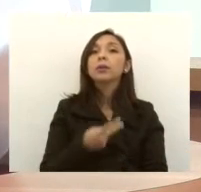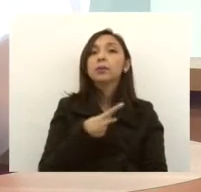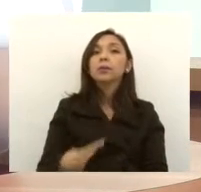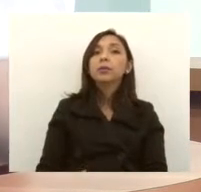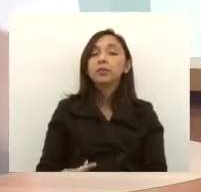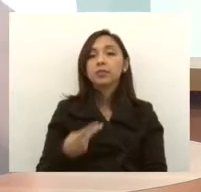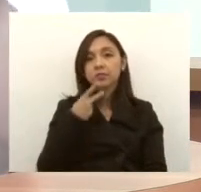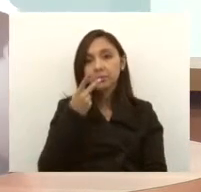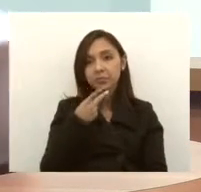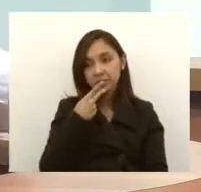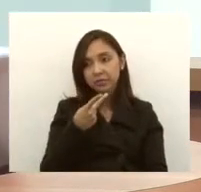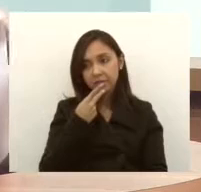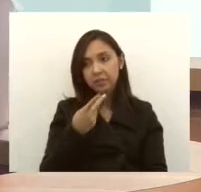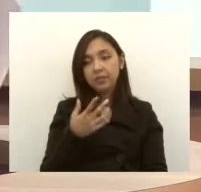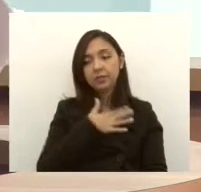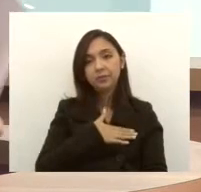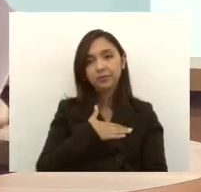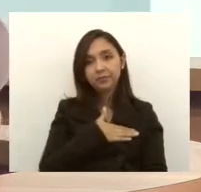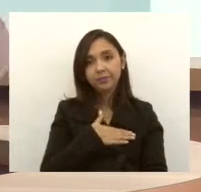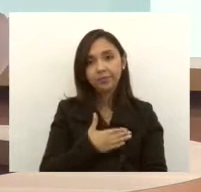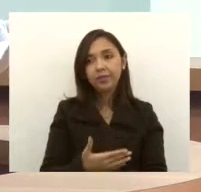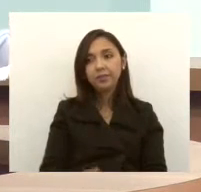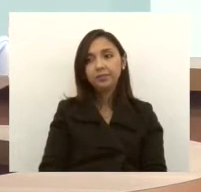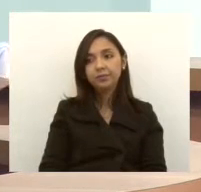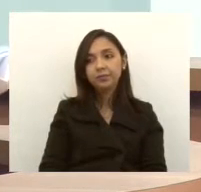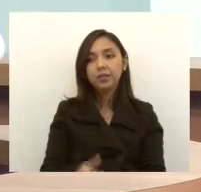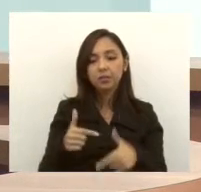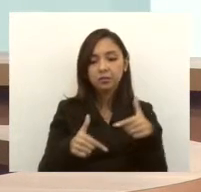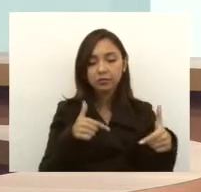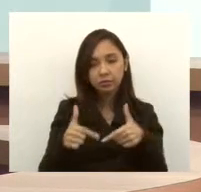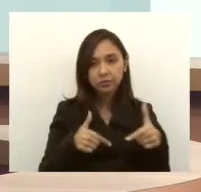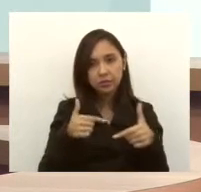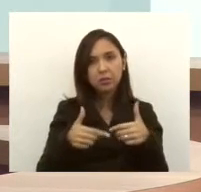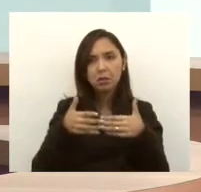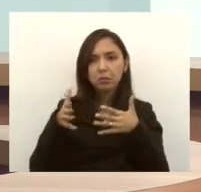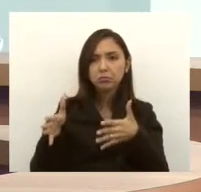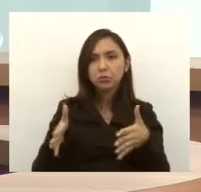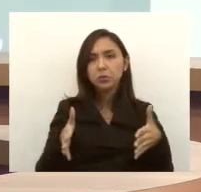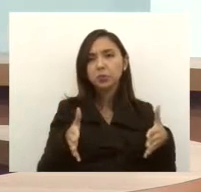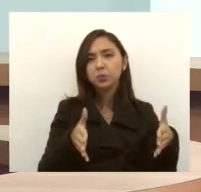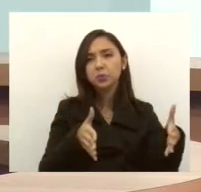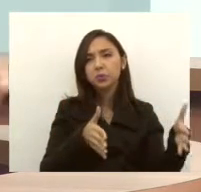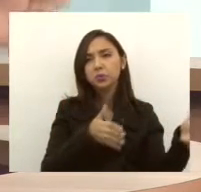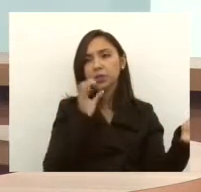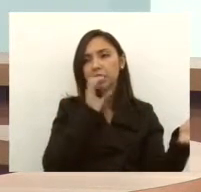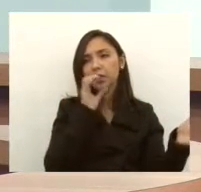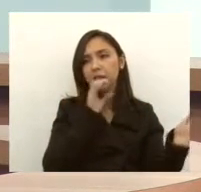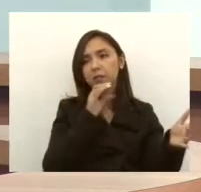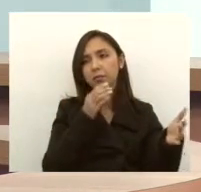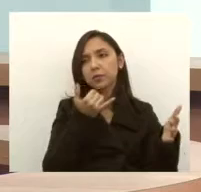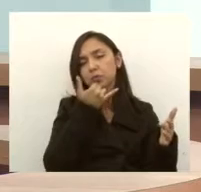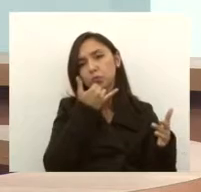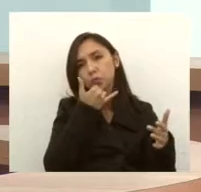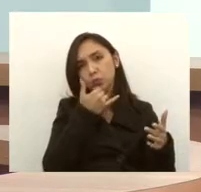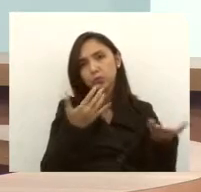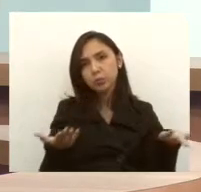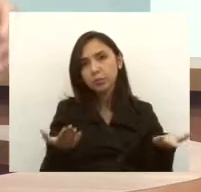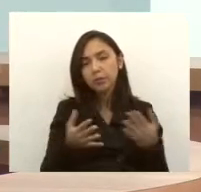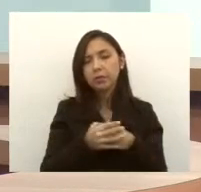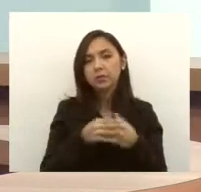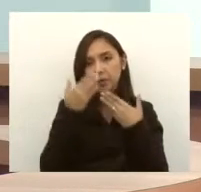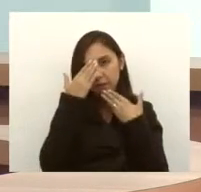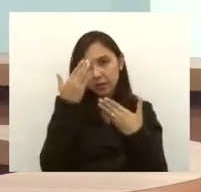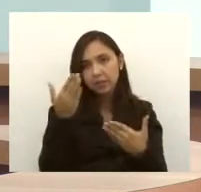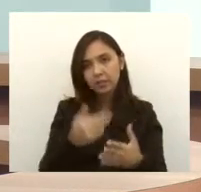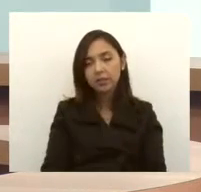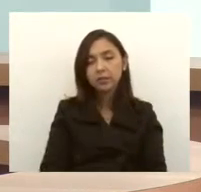essa é a minha fala. Eu gostaria que os trabalhos fluíssem com mais rapidez nesta casa. Desculpa, mas eu